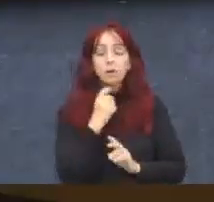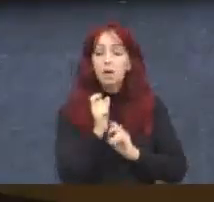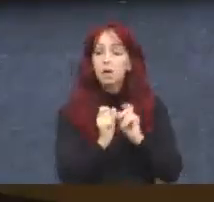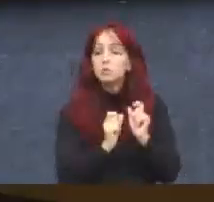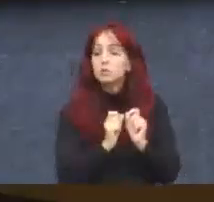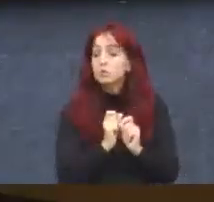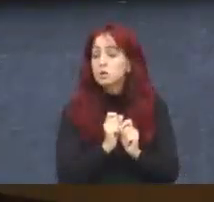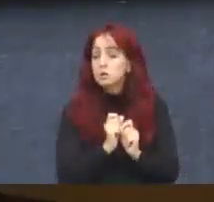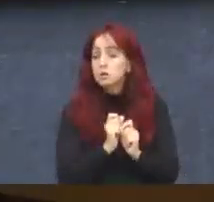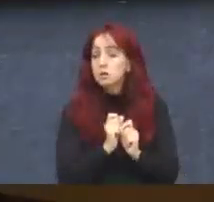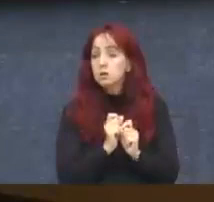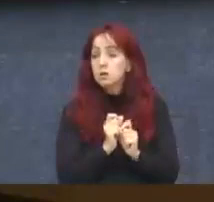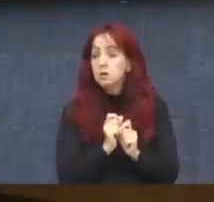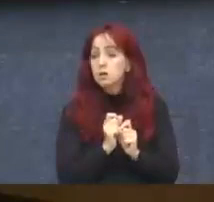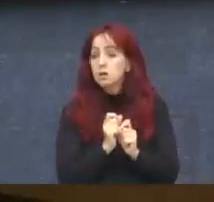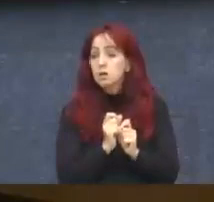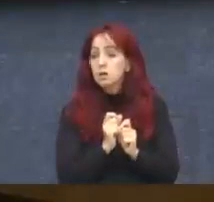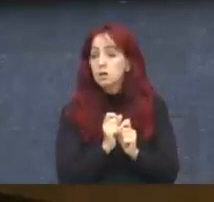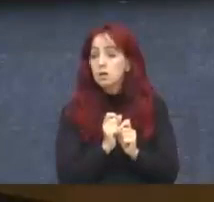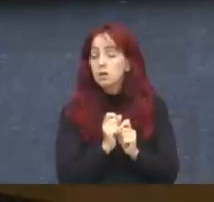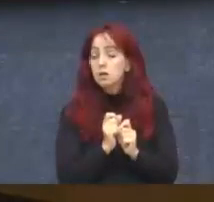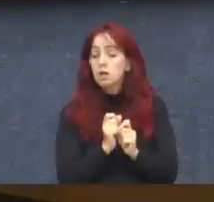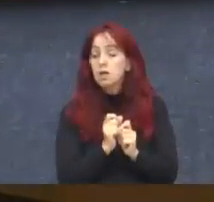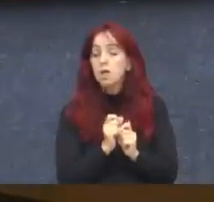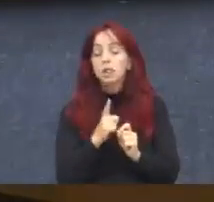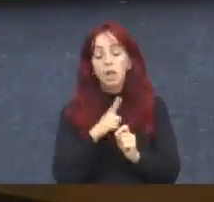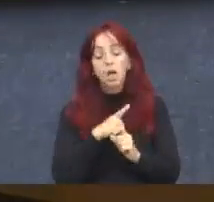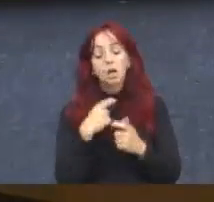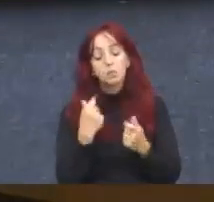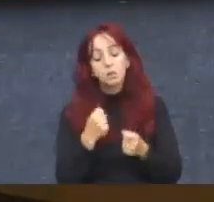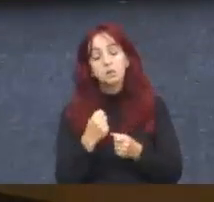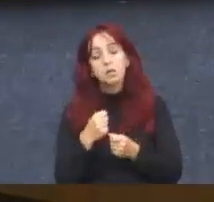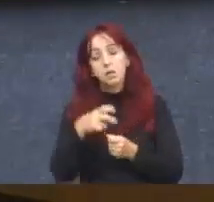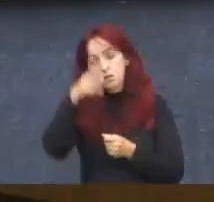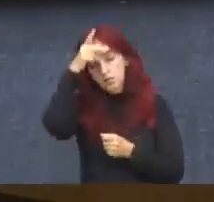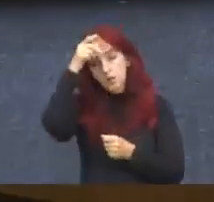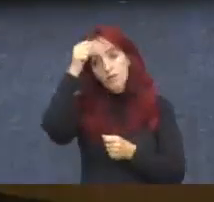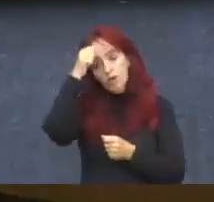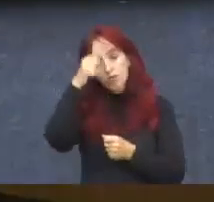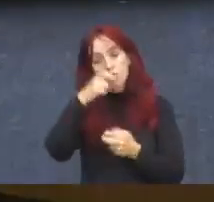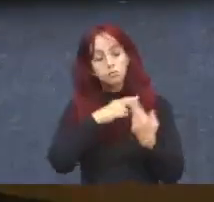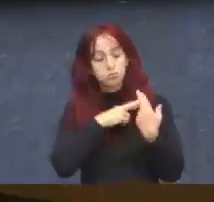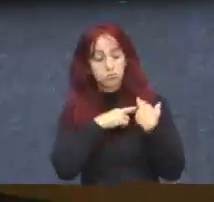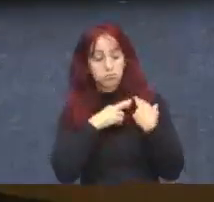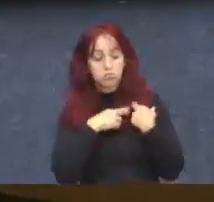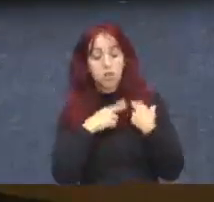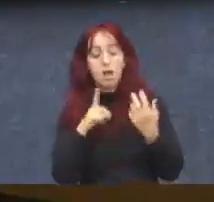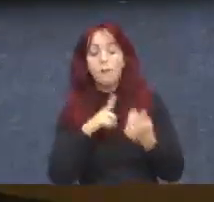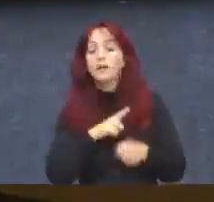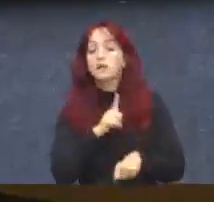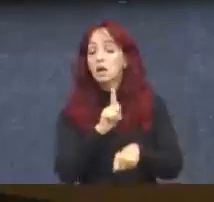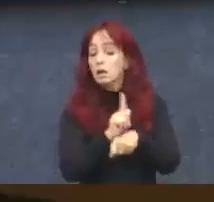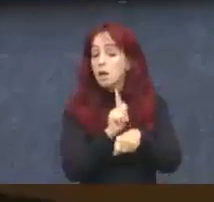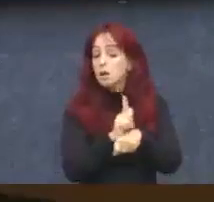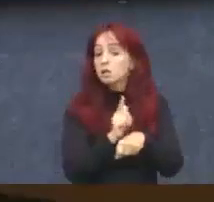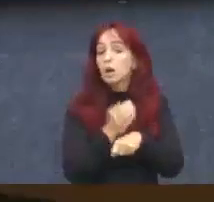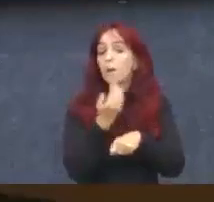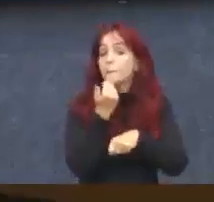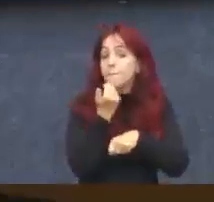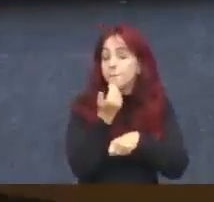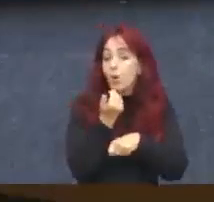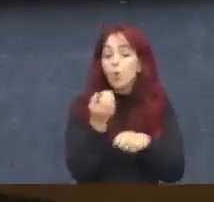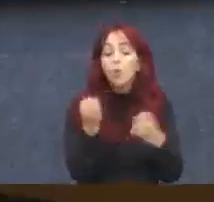de passar pela prefeitura, eu sei que é difícil, exatamente para ter garantia de que o alimento de boa